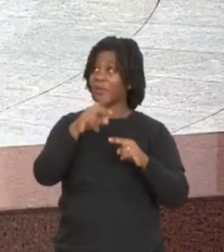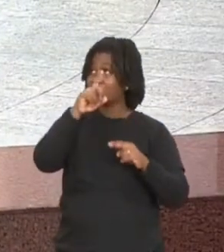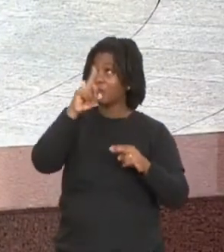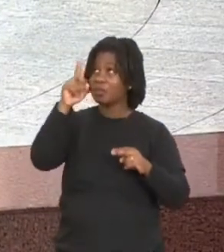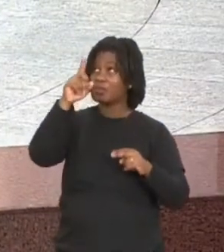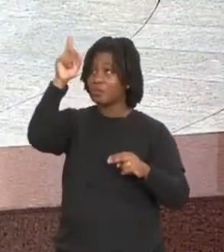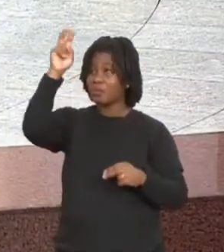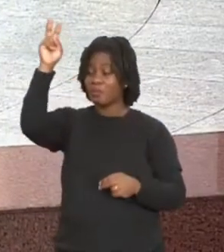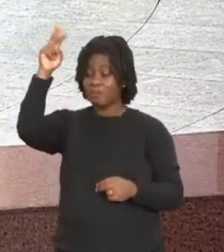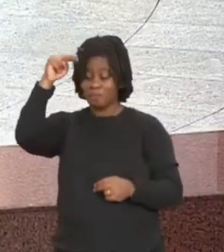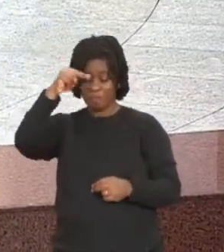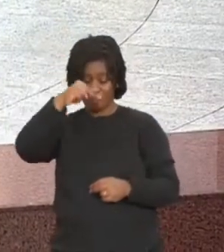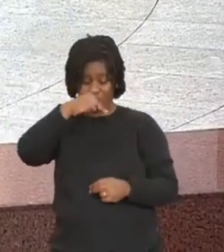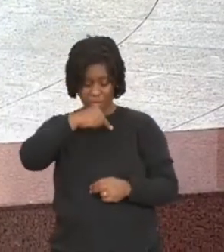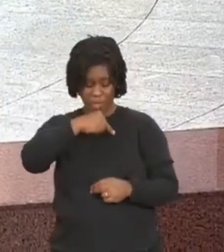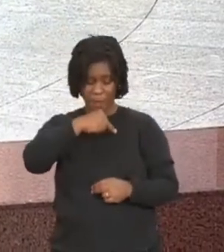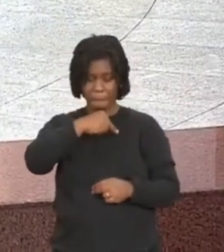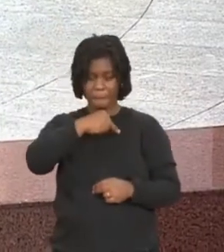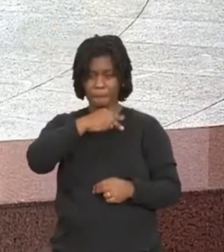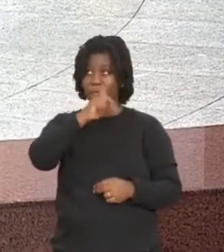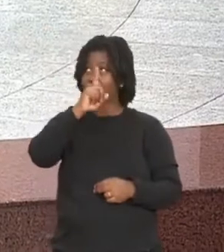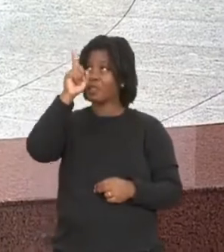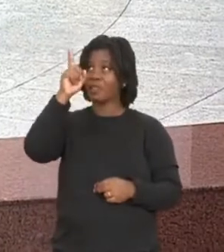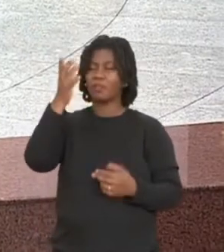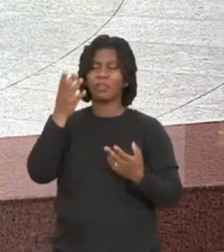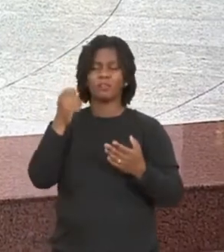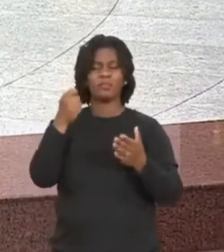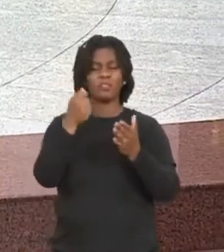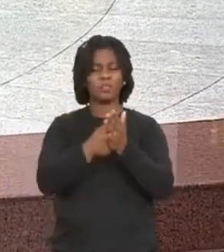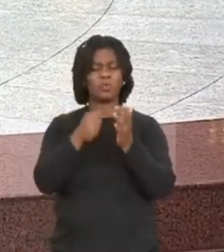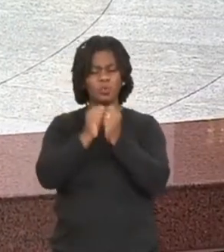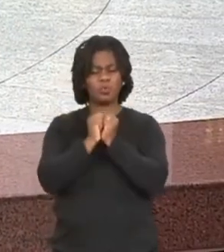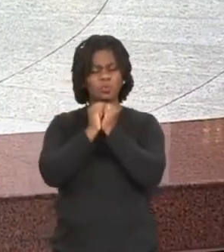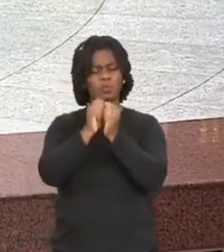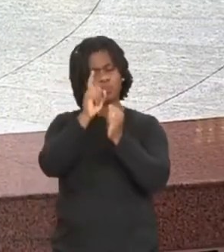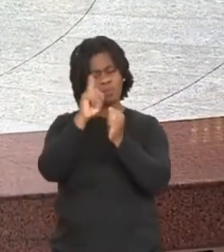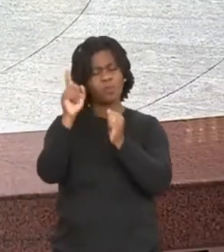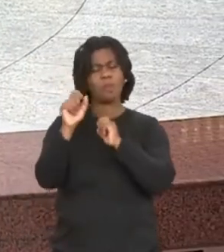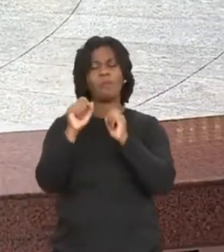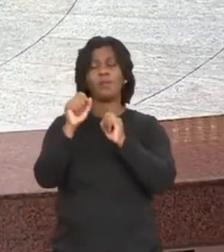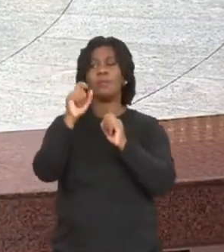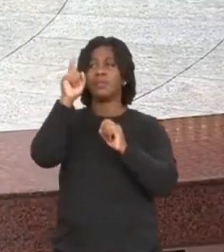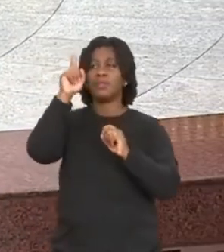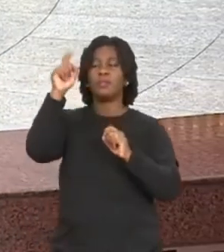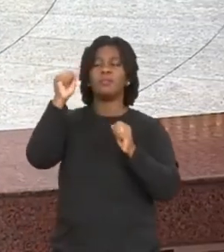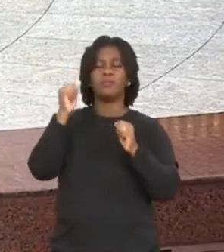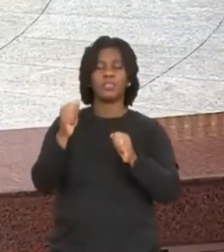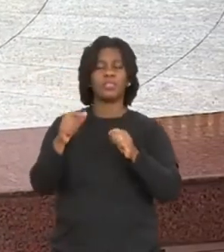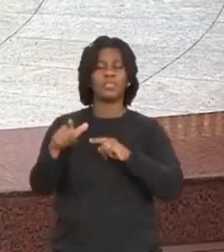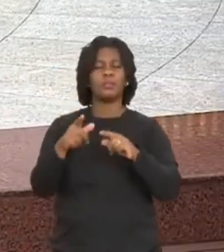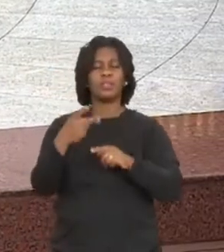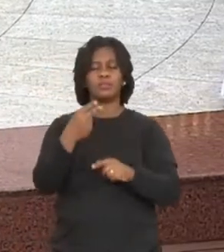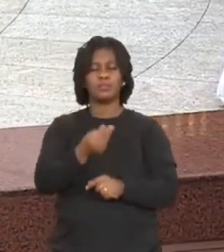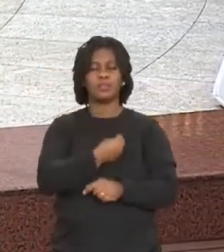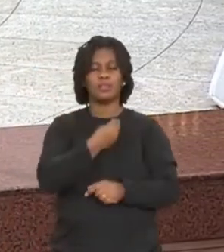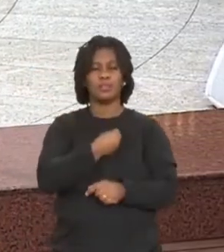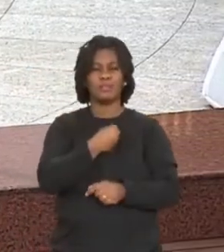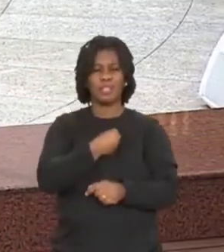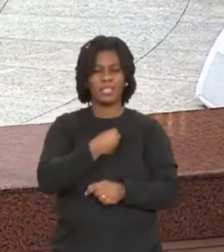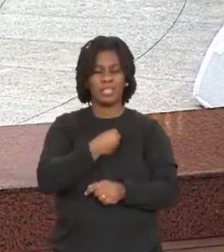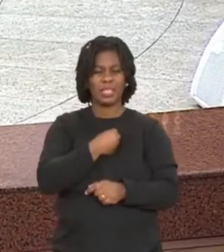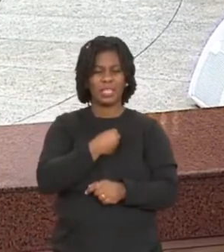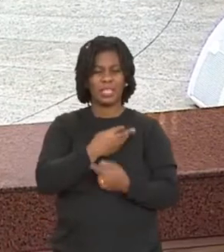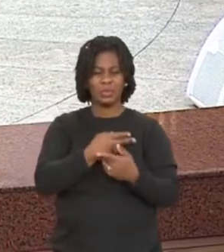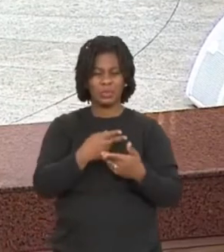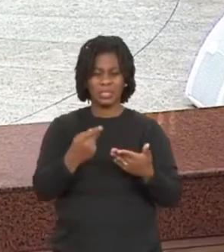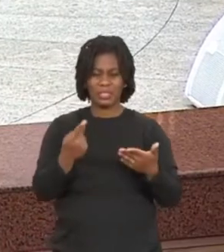você. Ele quer que você lute com Ele para que Ele consiga trabalhar na sua vida e tirar o atraso da sua